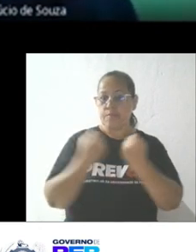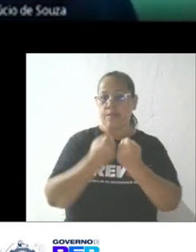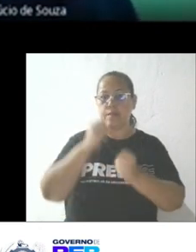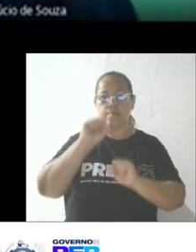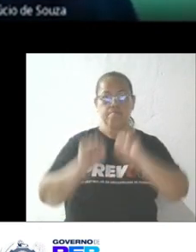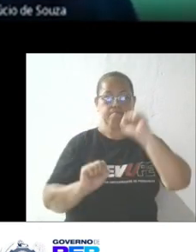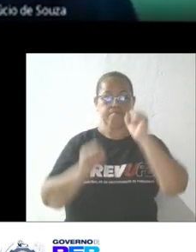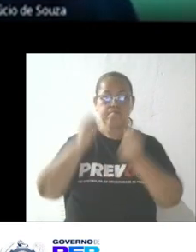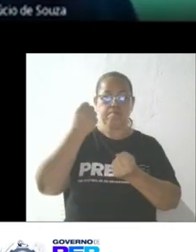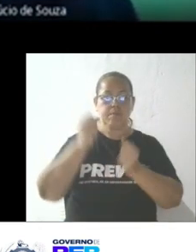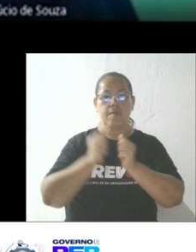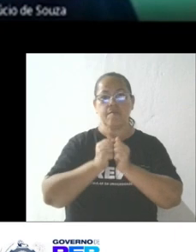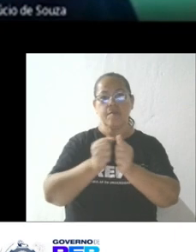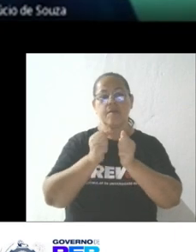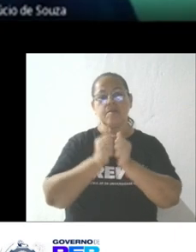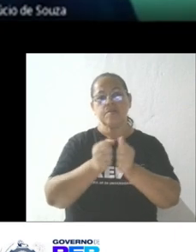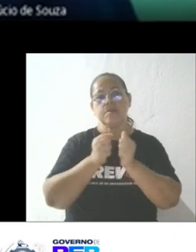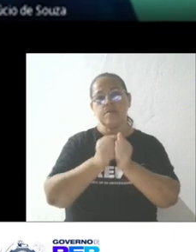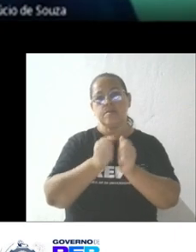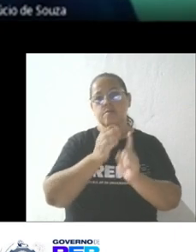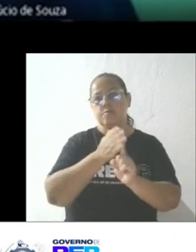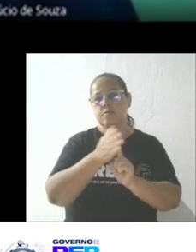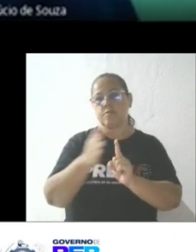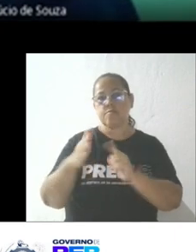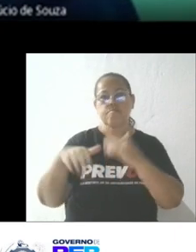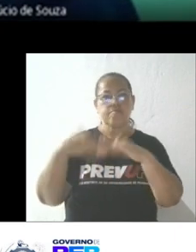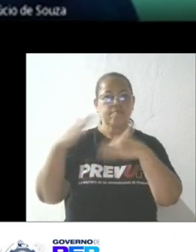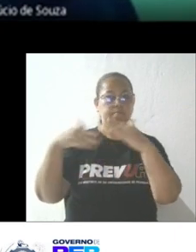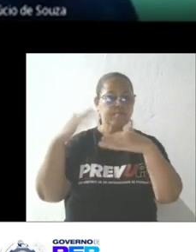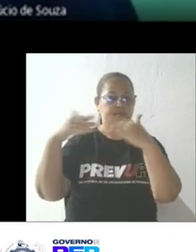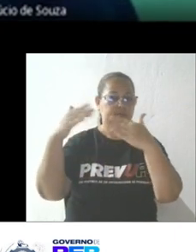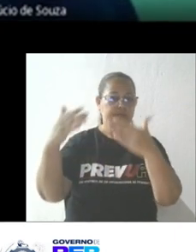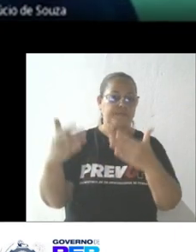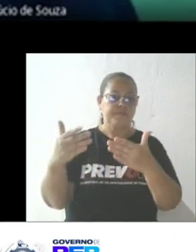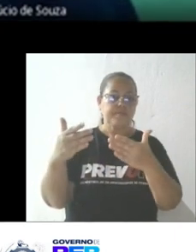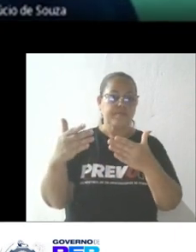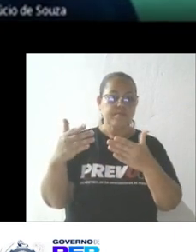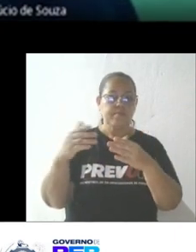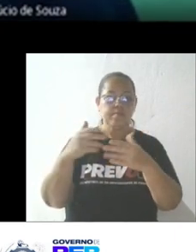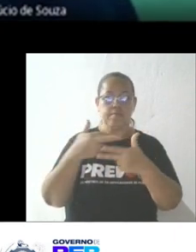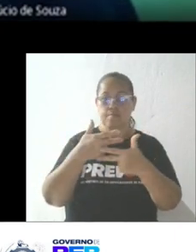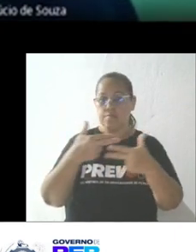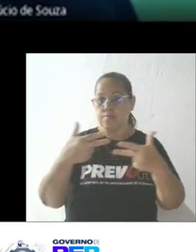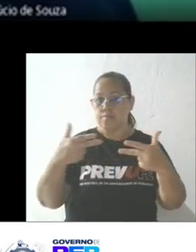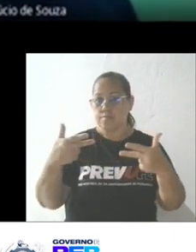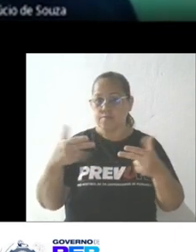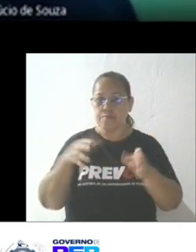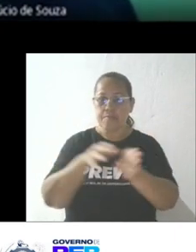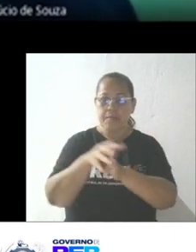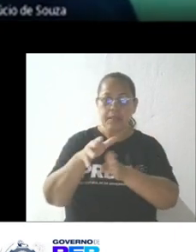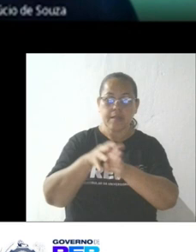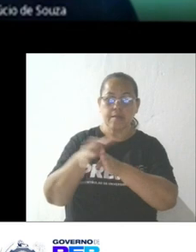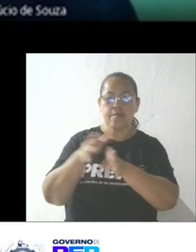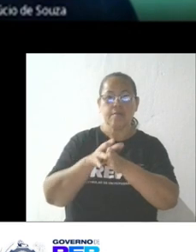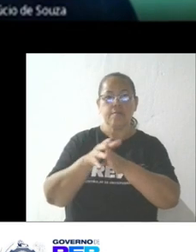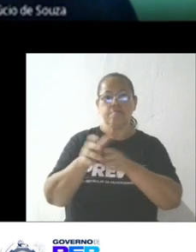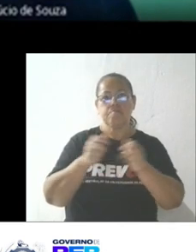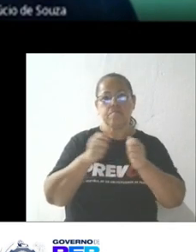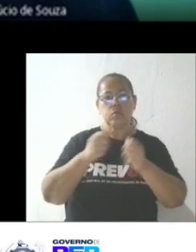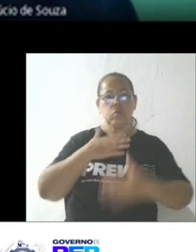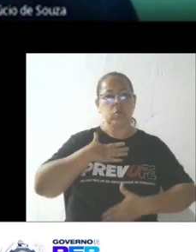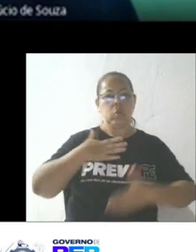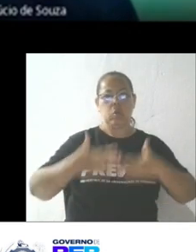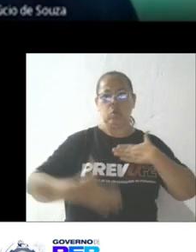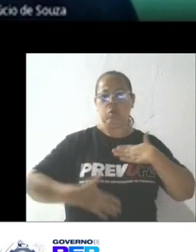extensão progressiva de dispositivos disciplinares tanto de controle de corpo sexualidade higiene etc